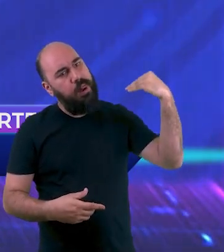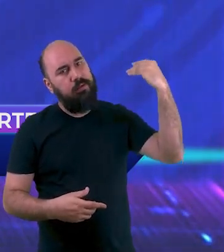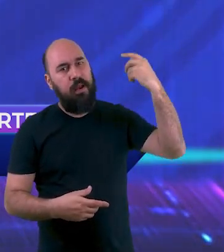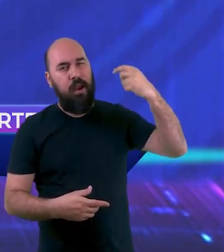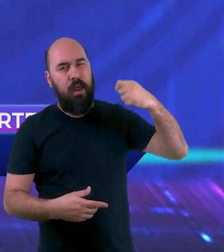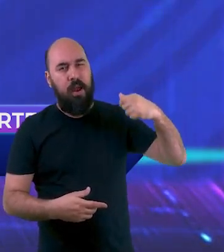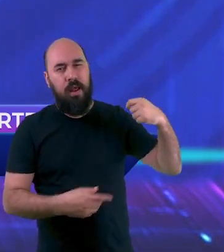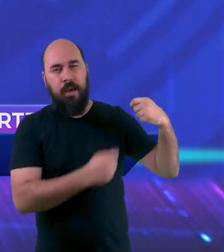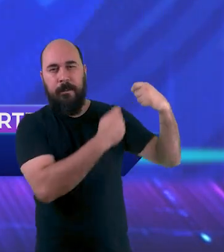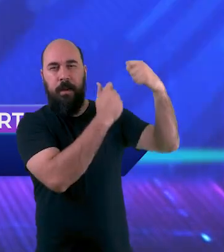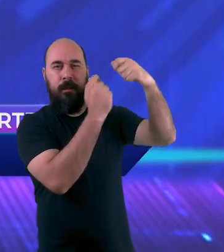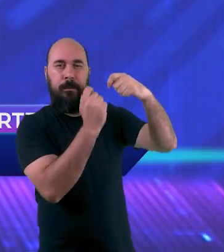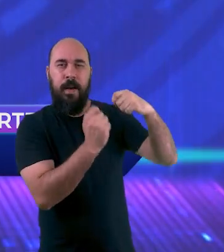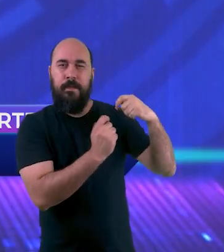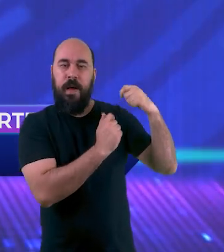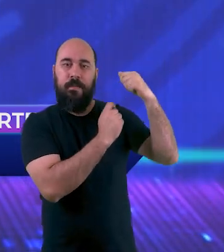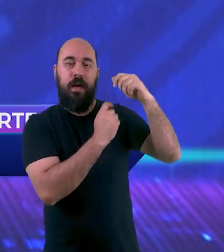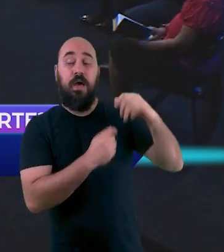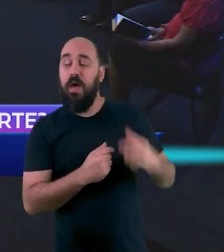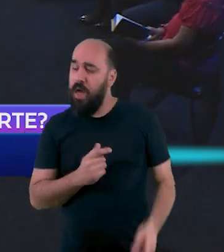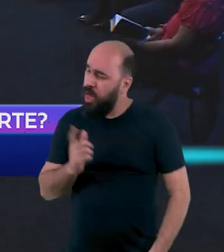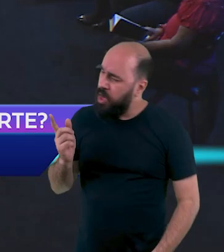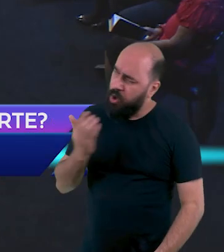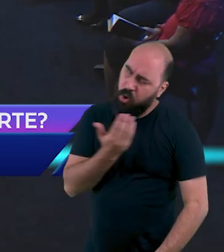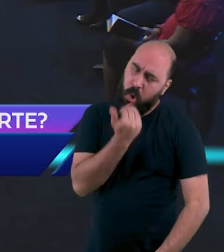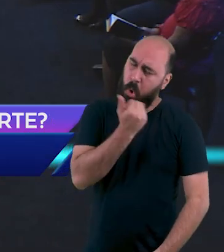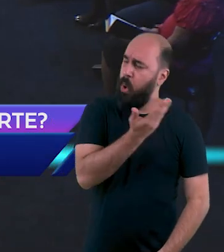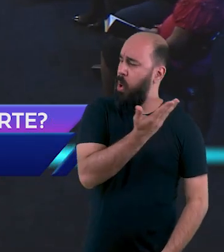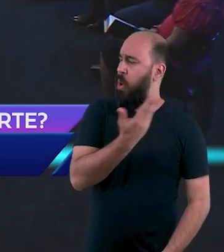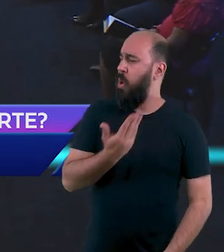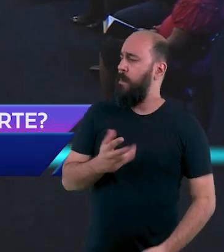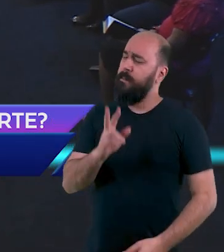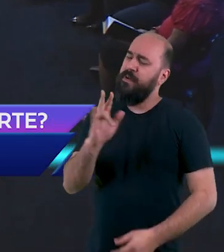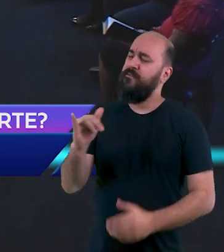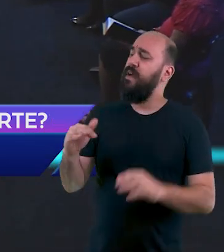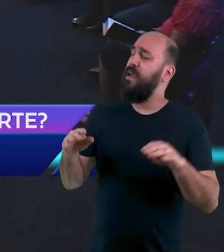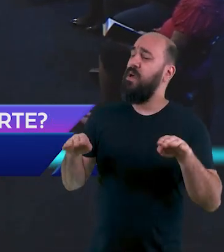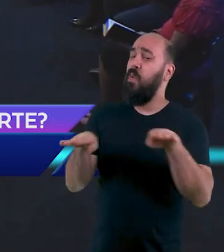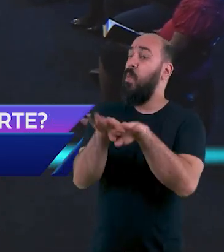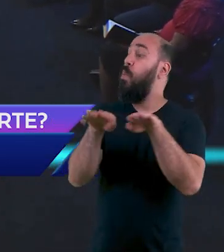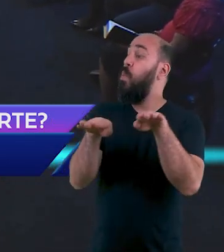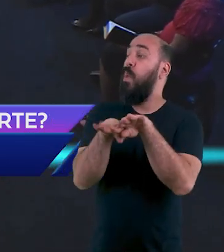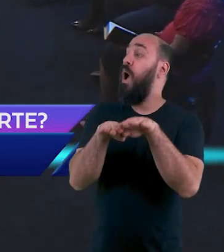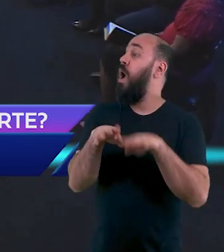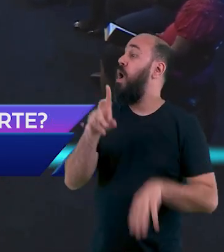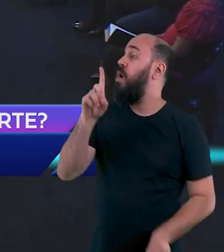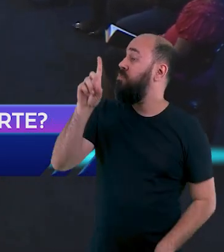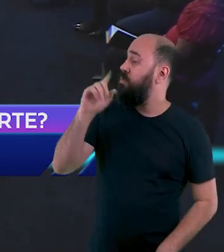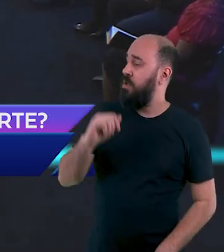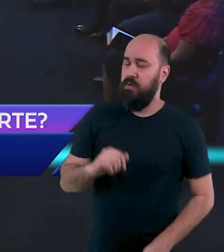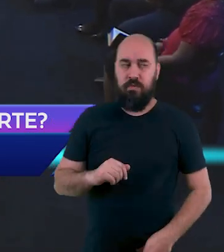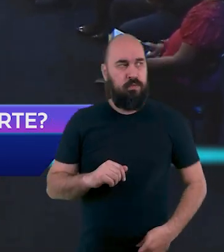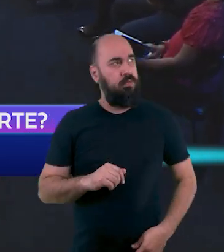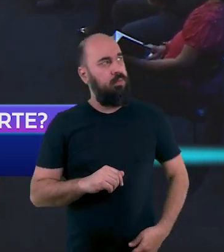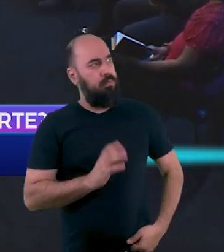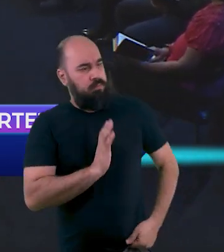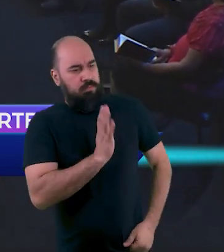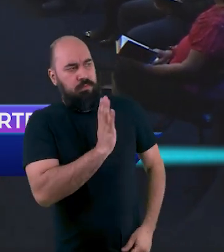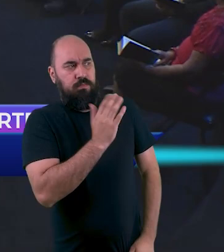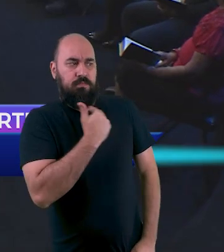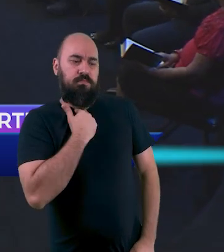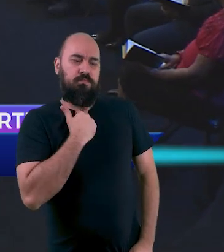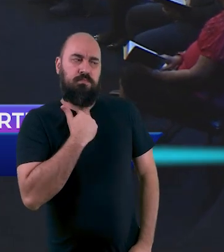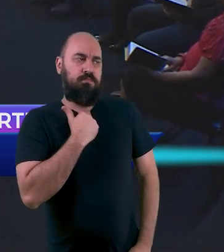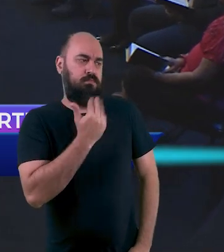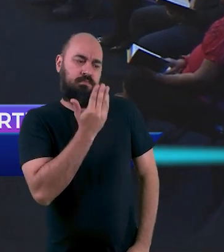ô Eva, come desse fruto aqui e você vai ser igual a Deus. E Eva falou assim, não